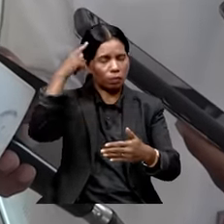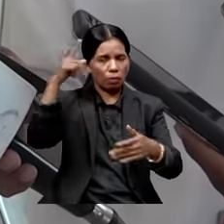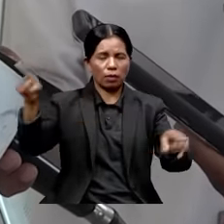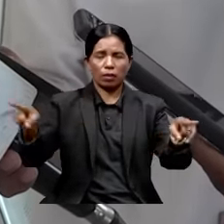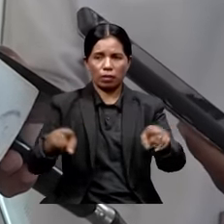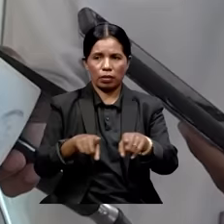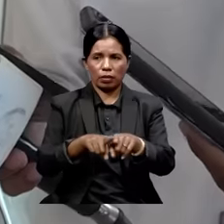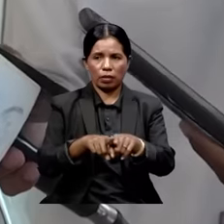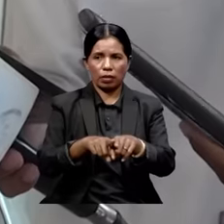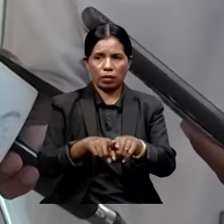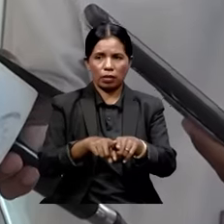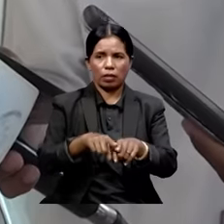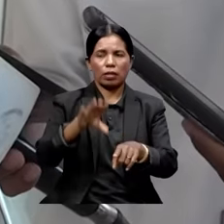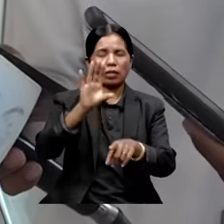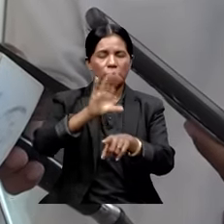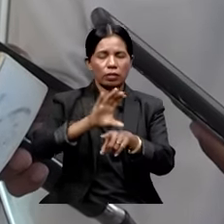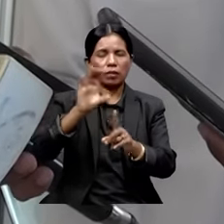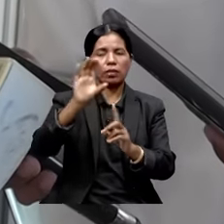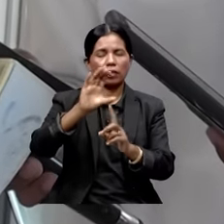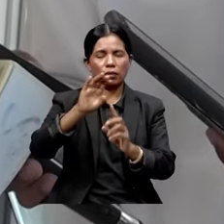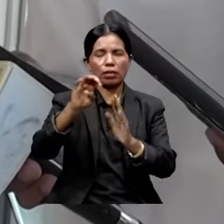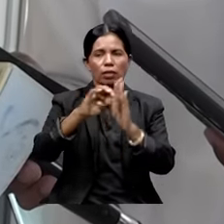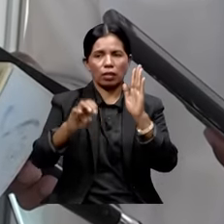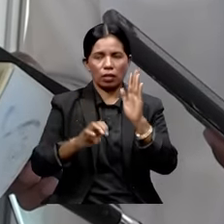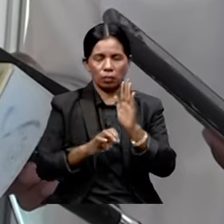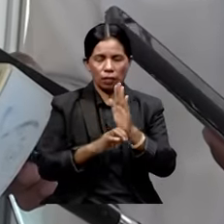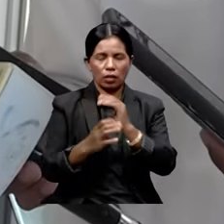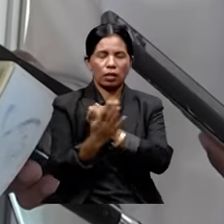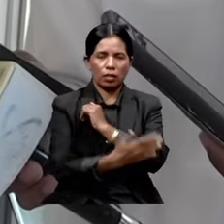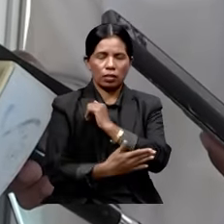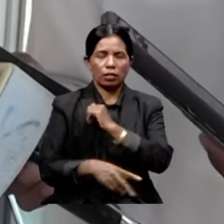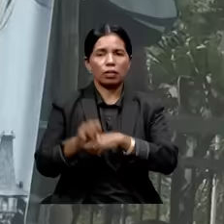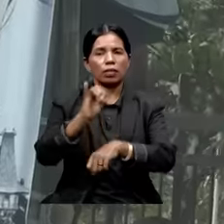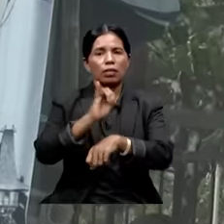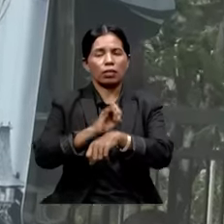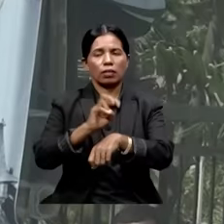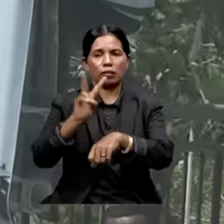anesan, chefe de Estado Rai Kiki da Vaticano.